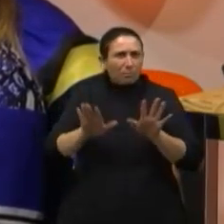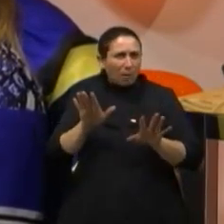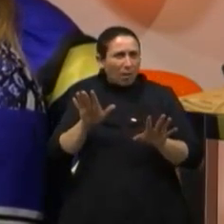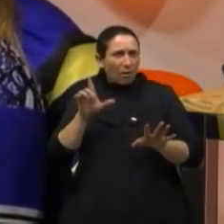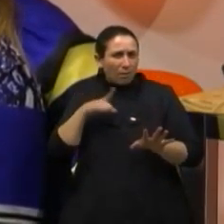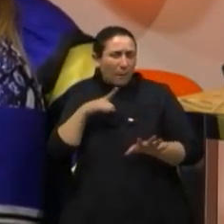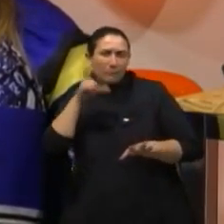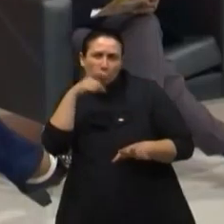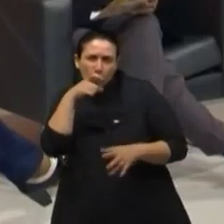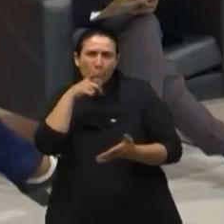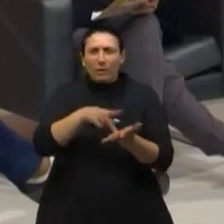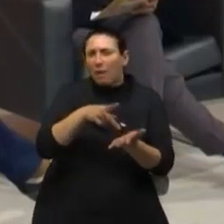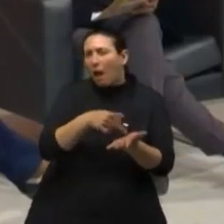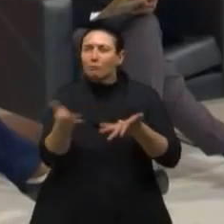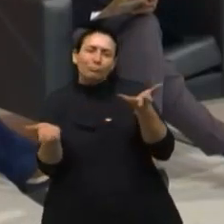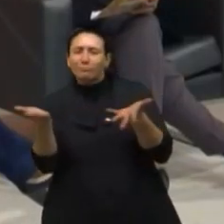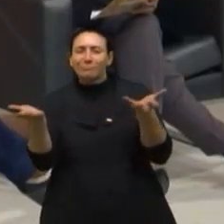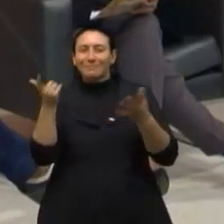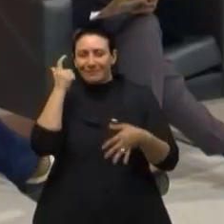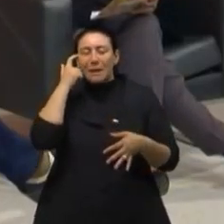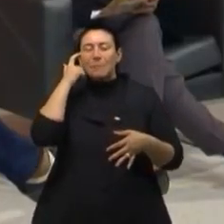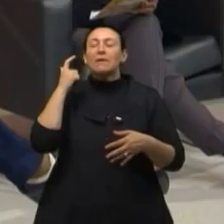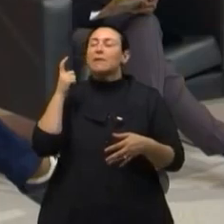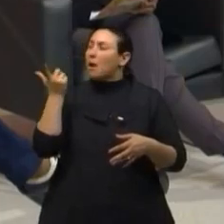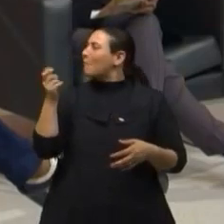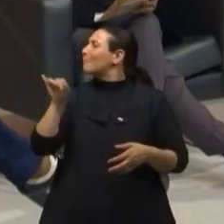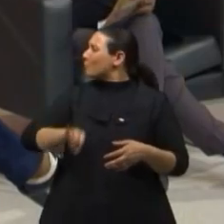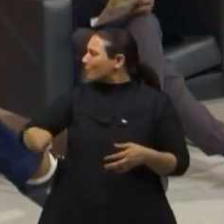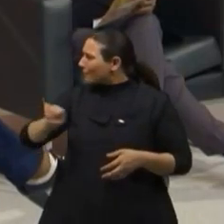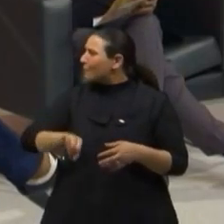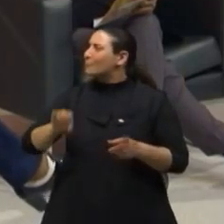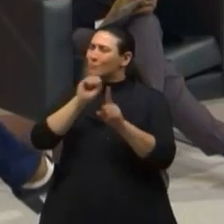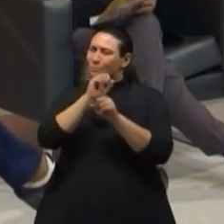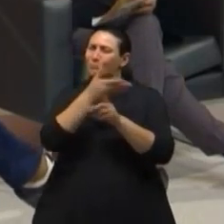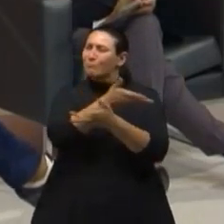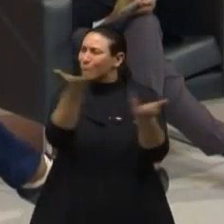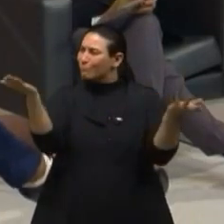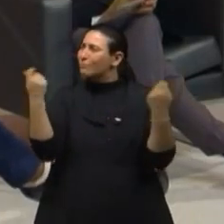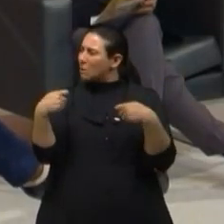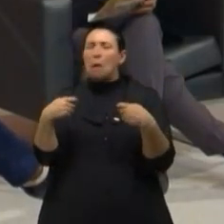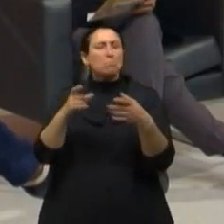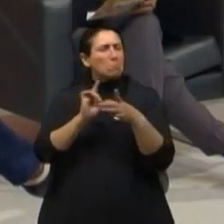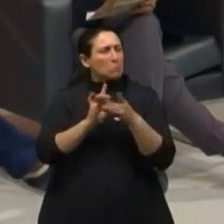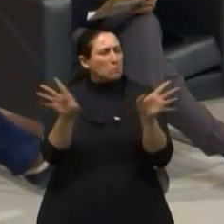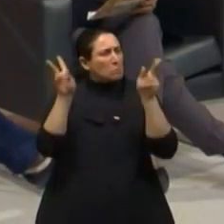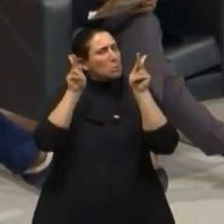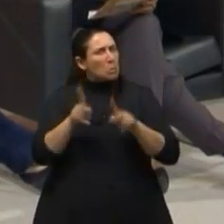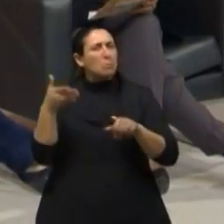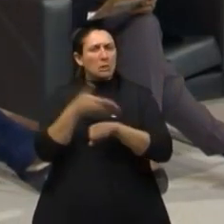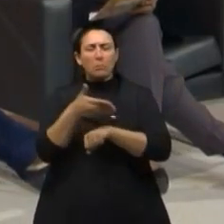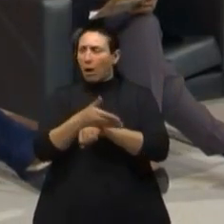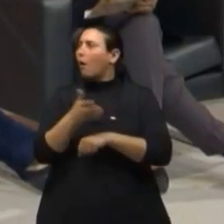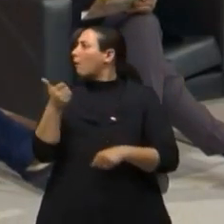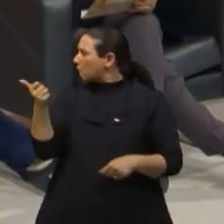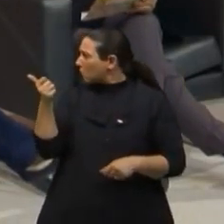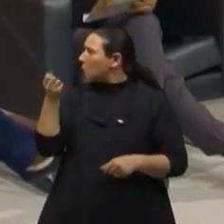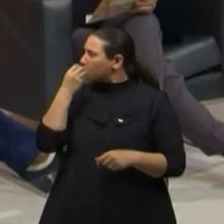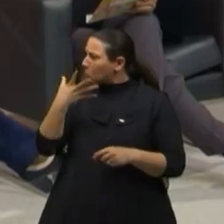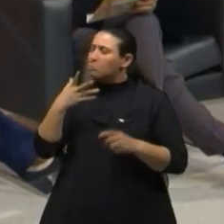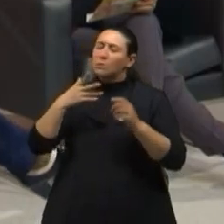preparar e como a sociedade precisa disso né precis ela pode participar pode participar né não de todos os encontros do sindicato pode